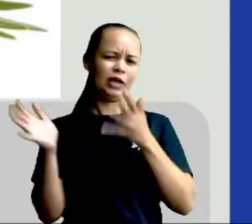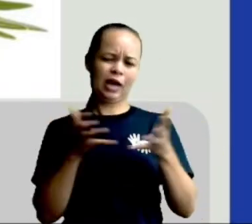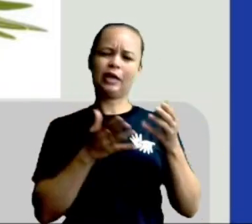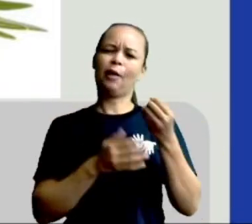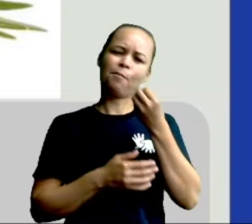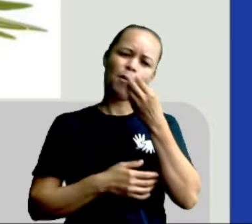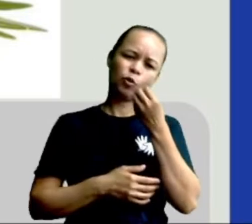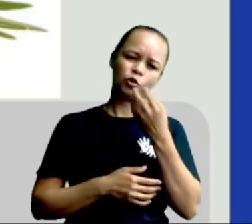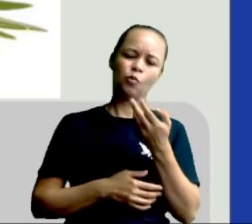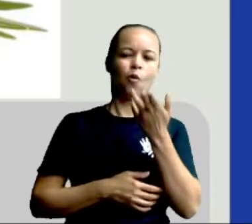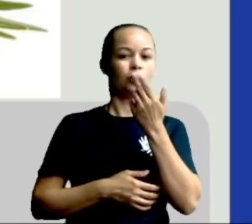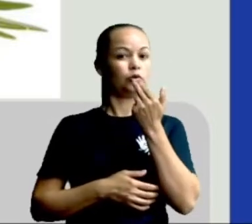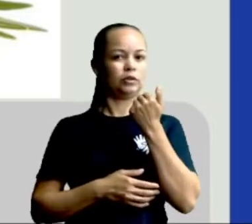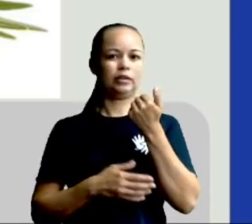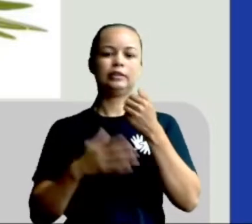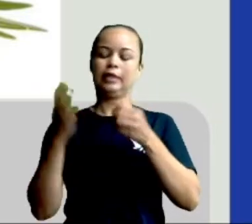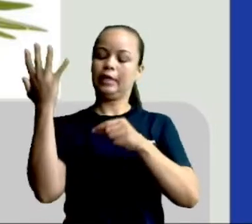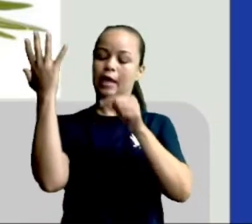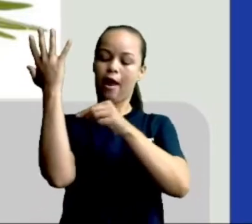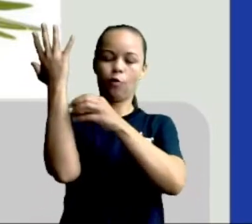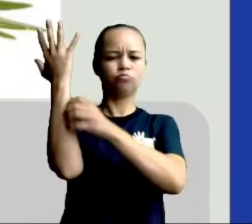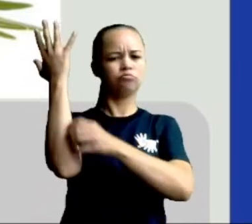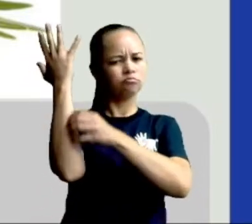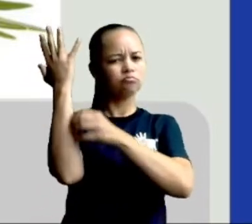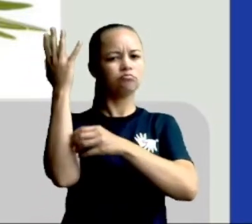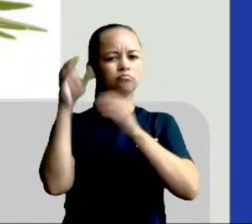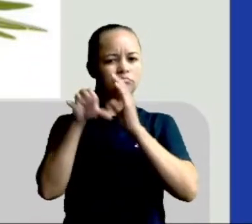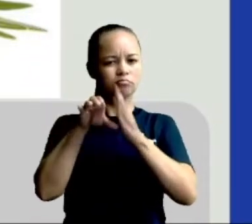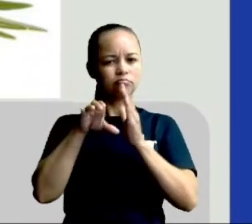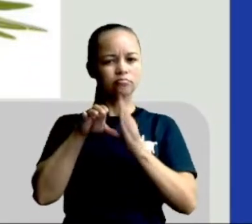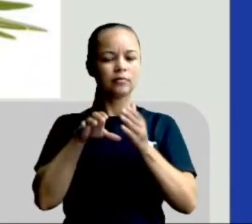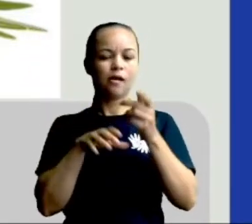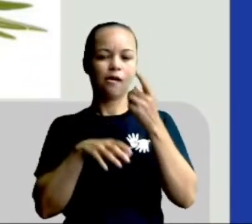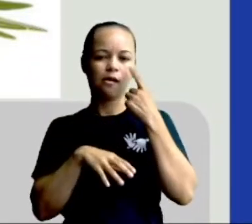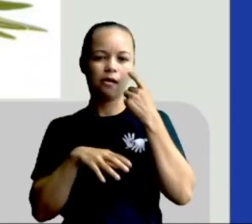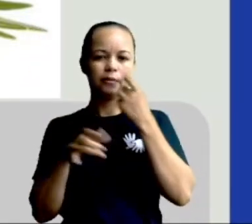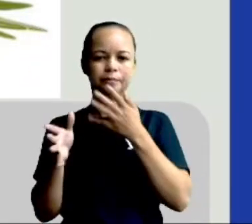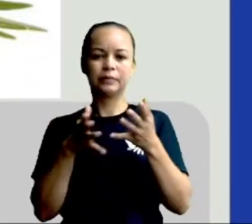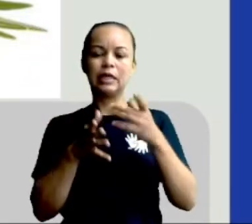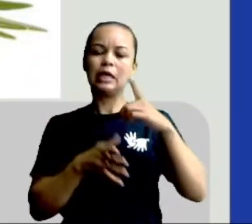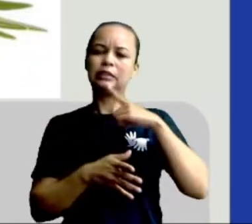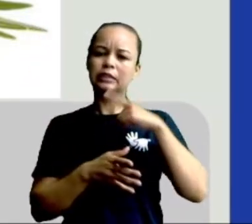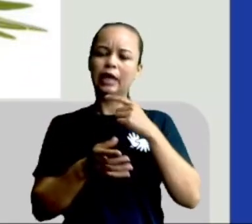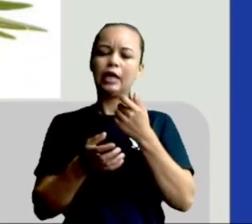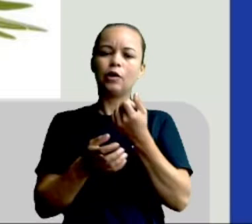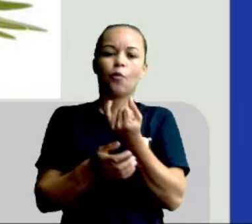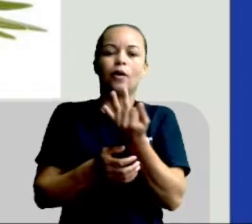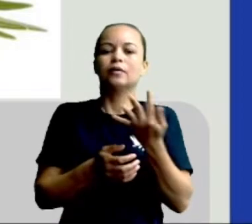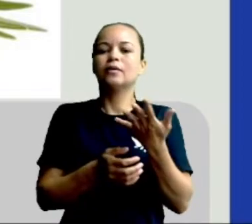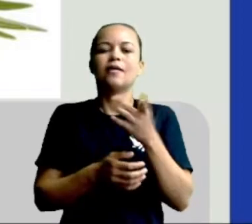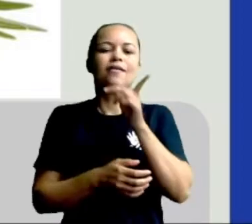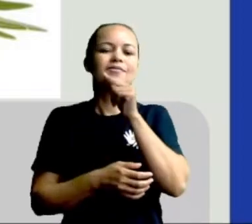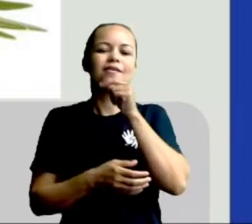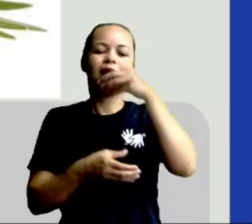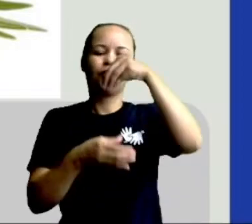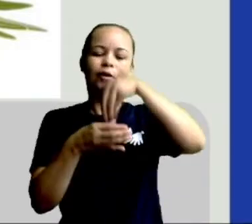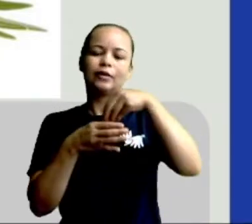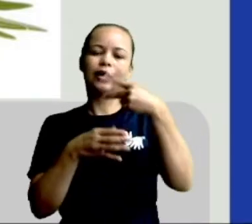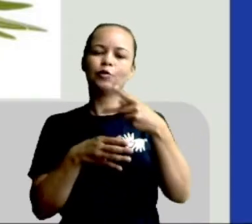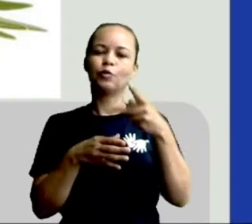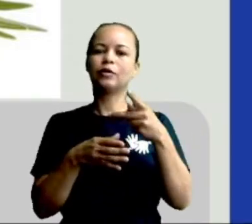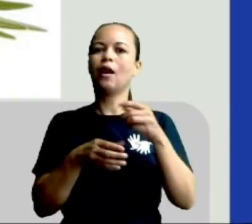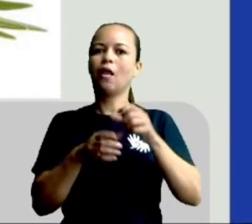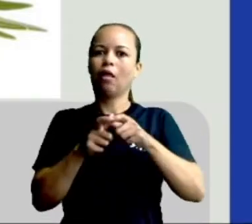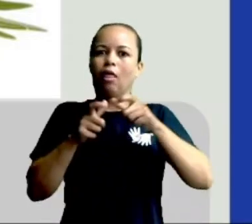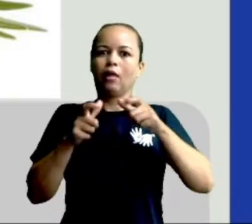muito nutritivo. É um caule. E por ser caule, tem ali uma quantidade muito grande de água dentro dela. Tanto é